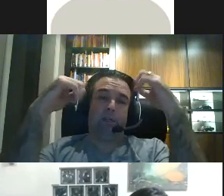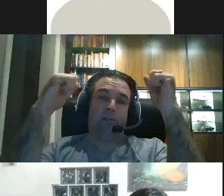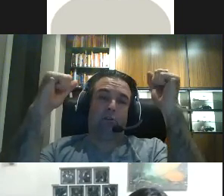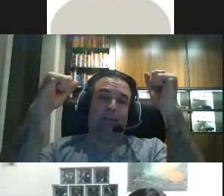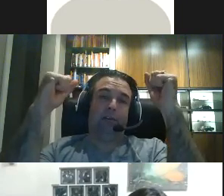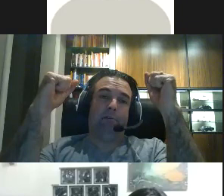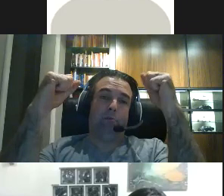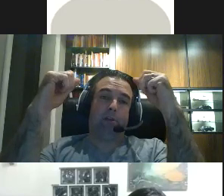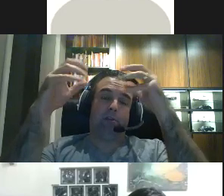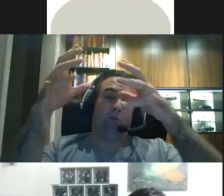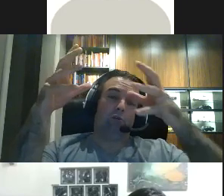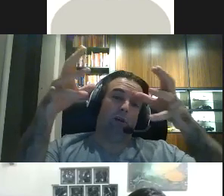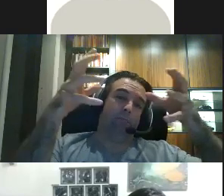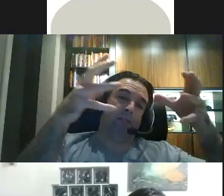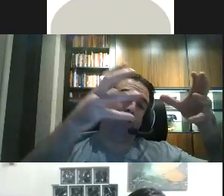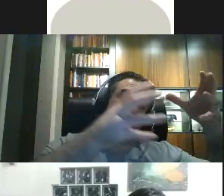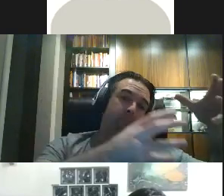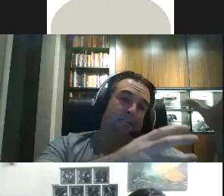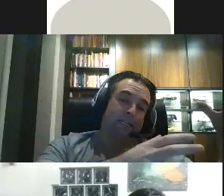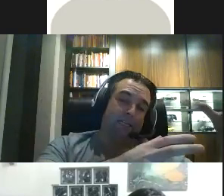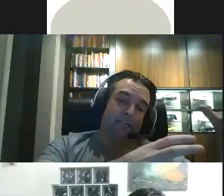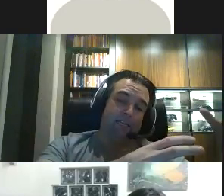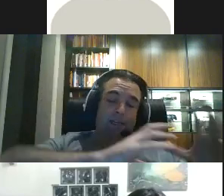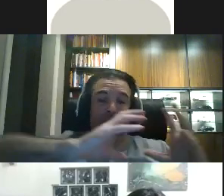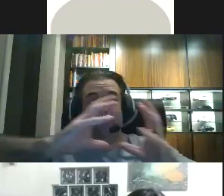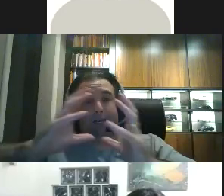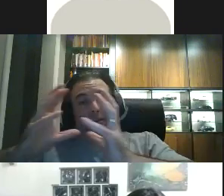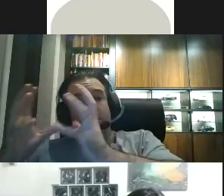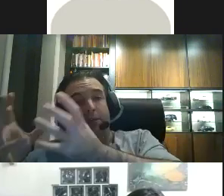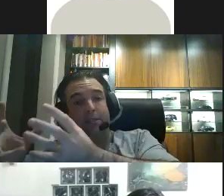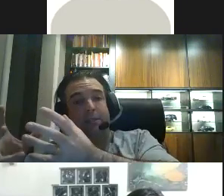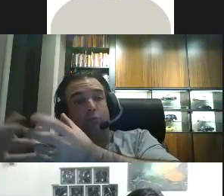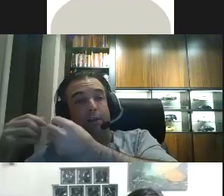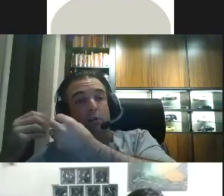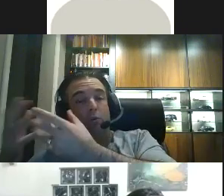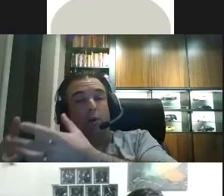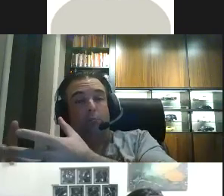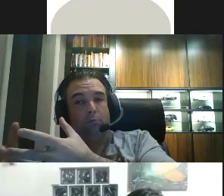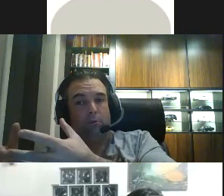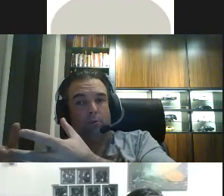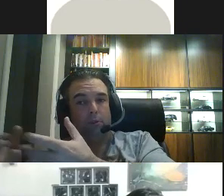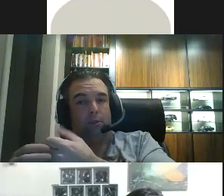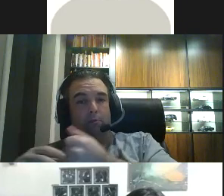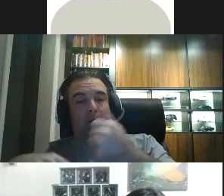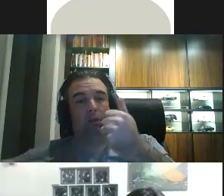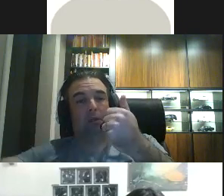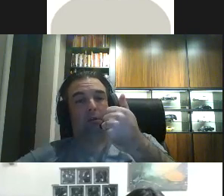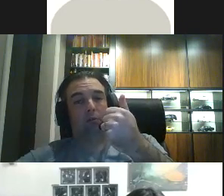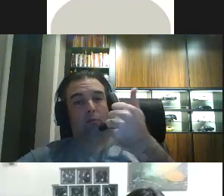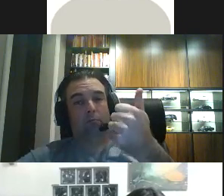coisa, só que a evaporação ocorre a partir de massa líquida e a transpiração de corpos.